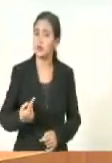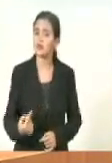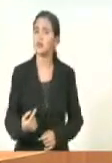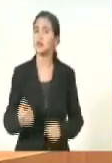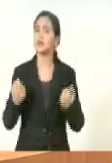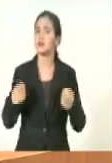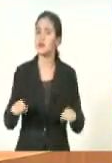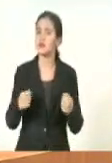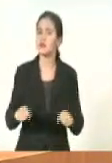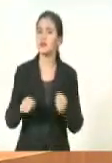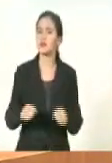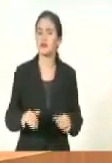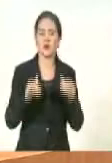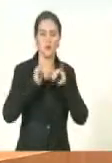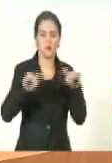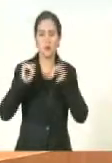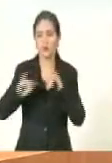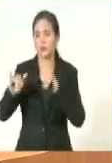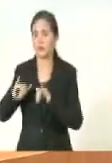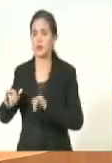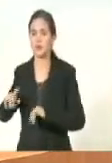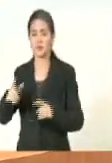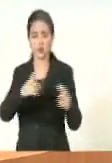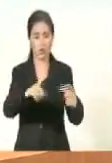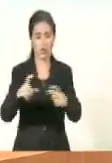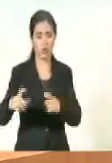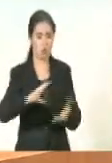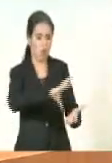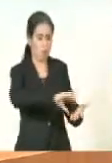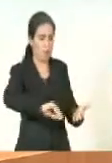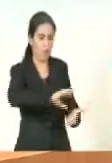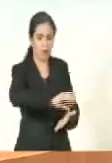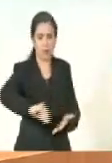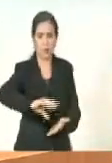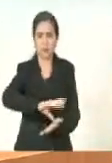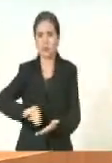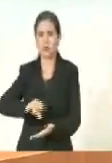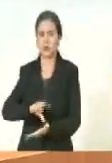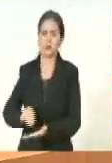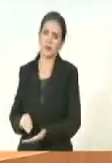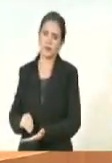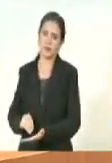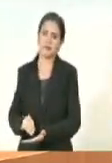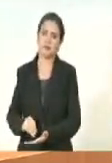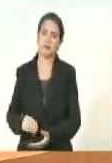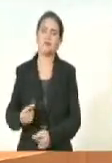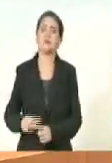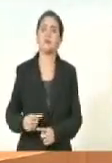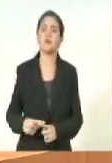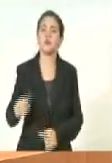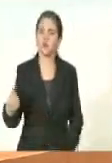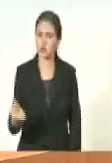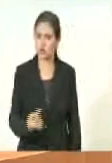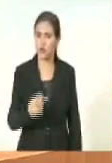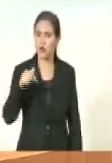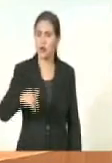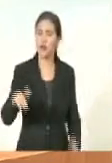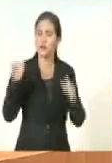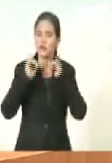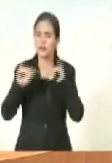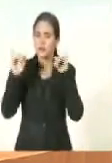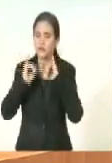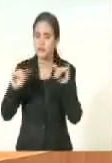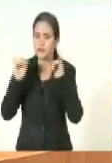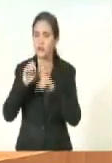regiões do Estado? Como é que é possível? A partir do momento que nós estamos aqui informando a sociedade que nós temos,